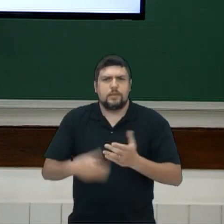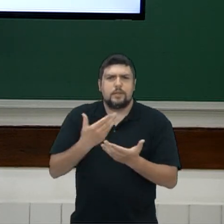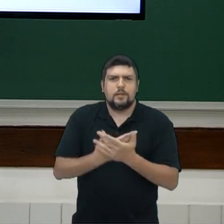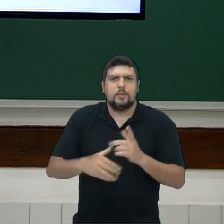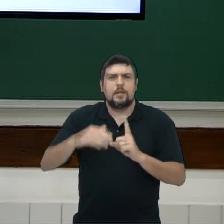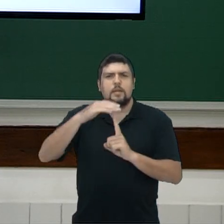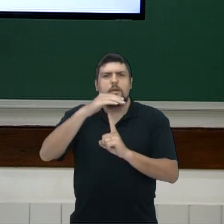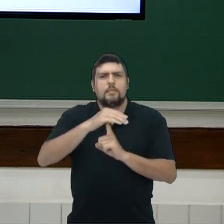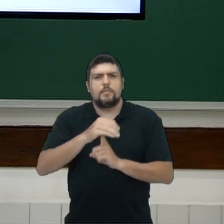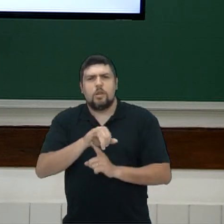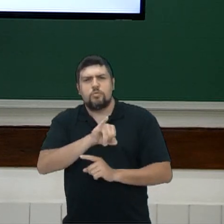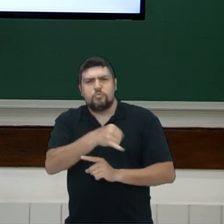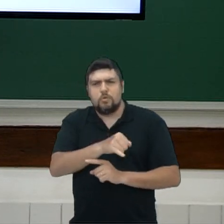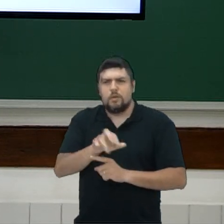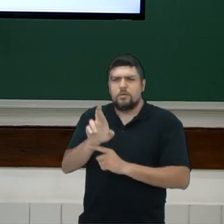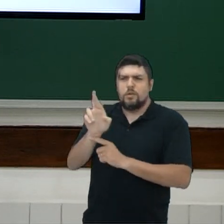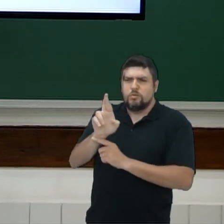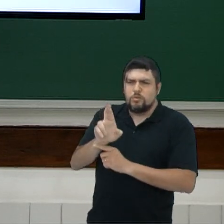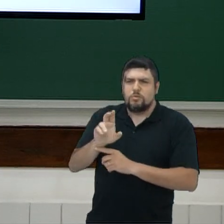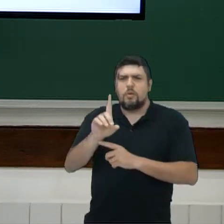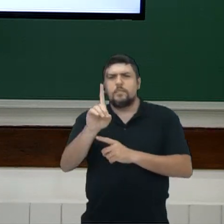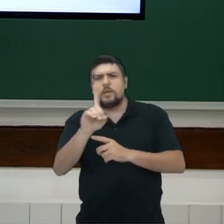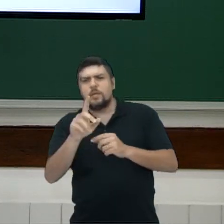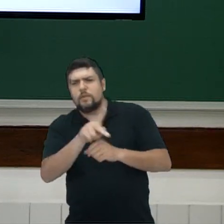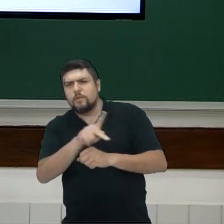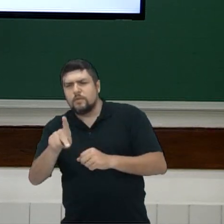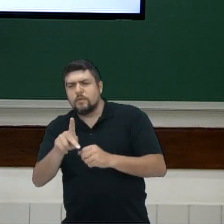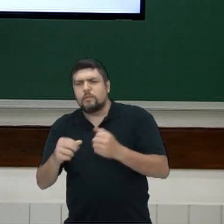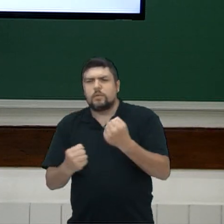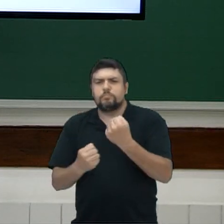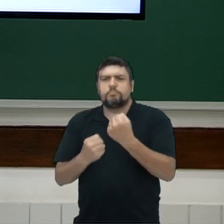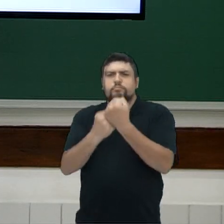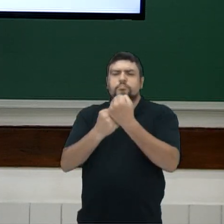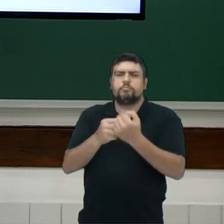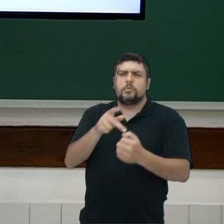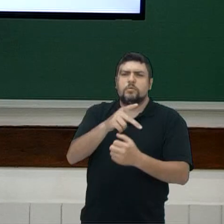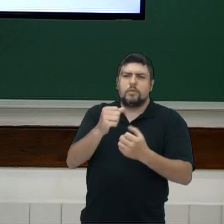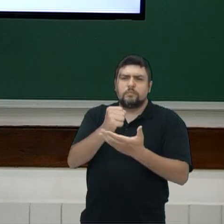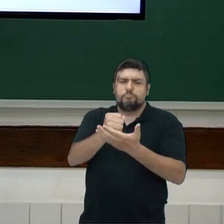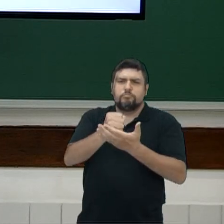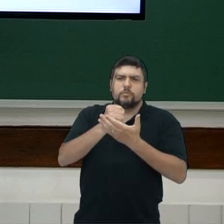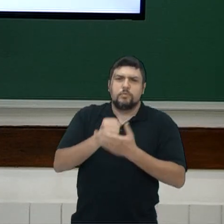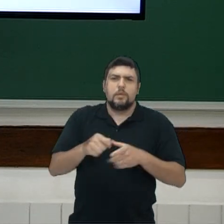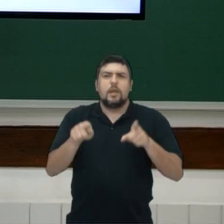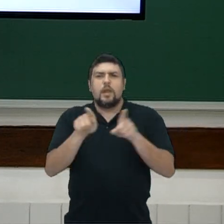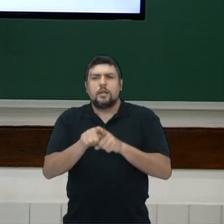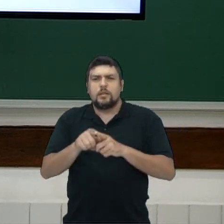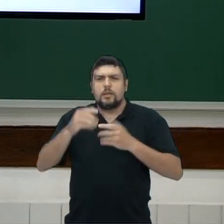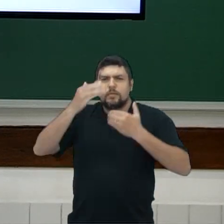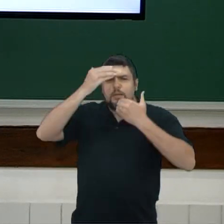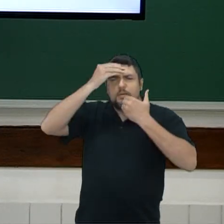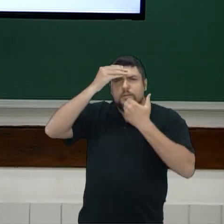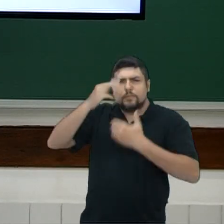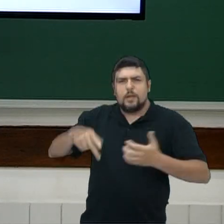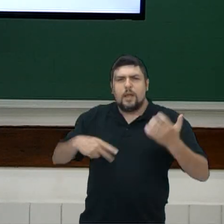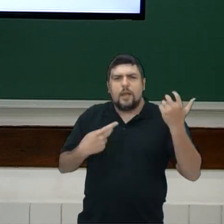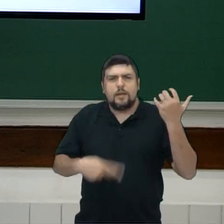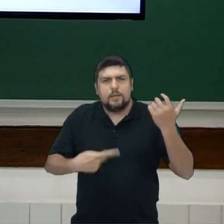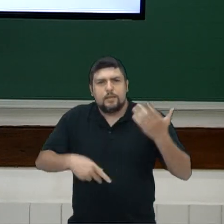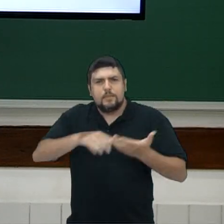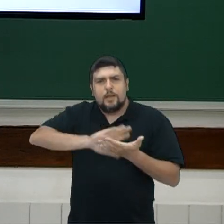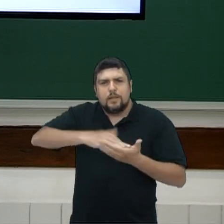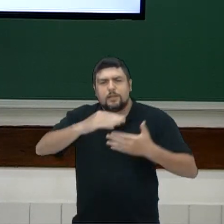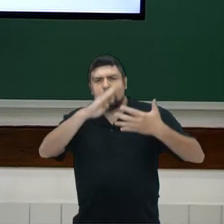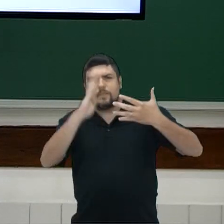Jonathan, o seu Rubens. Muito obrigado, Davi e a Beth, por todo o suporte técnico. E também valeu ao Paulo, o intérprete de Libras, que está aqui